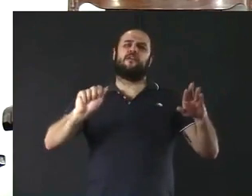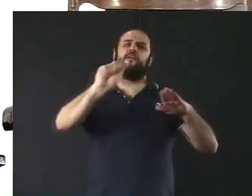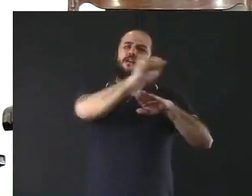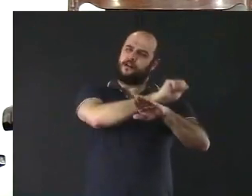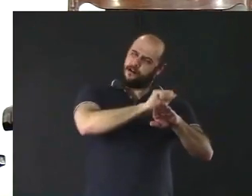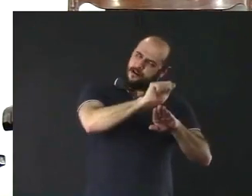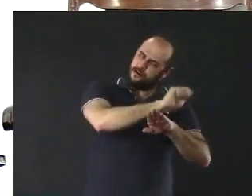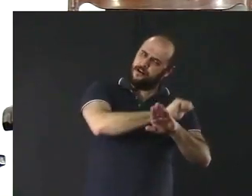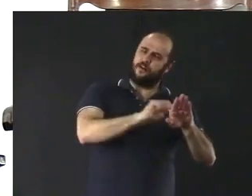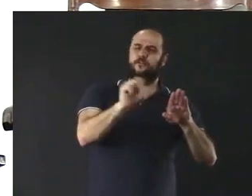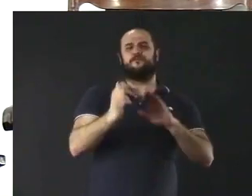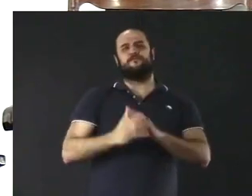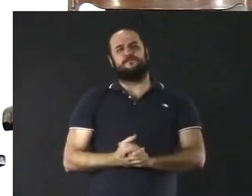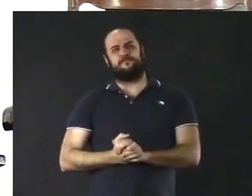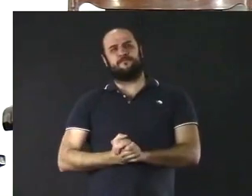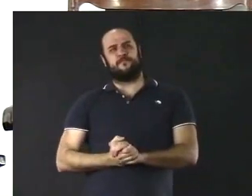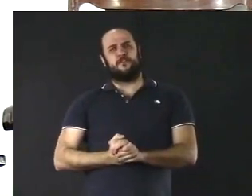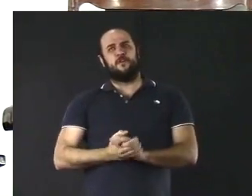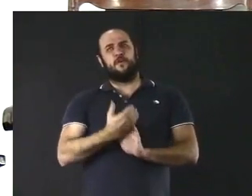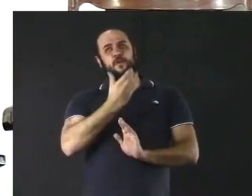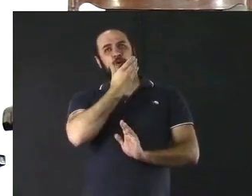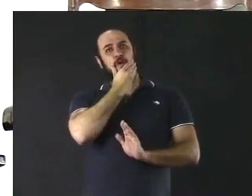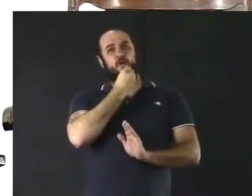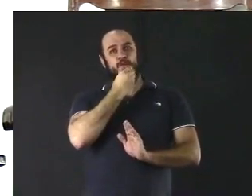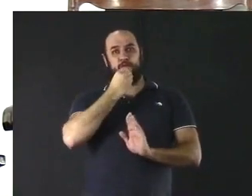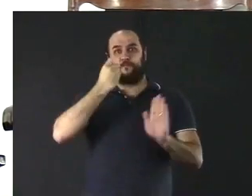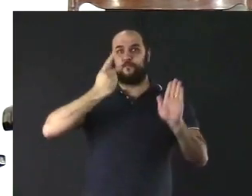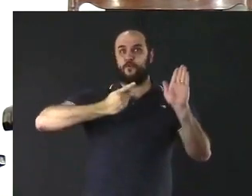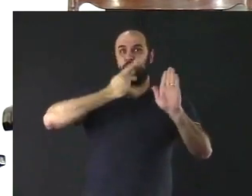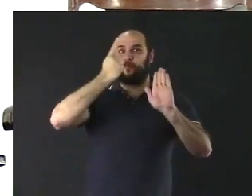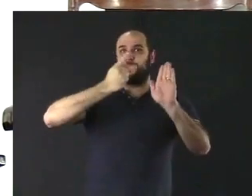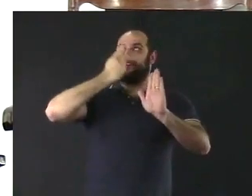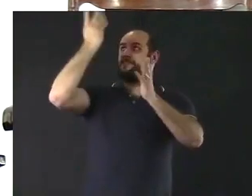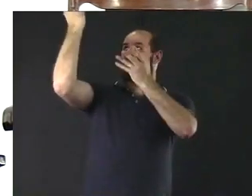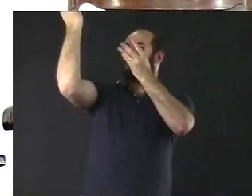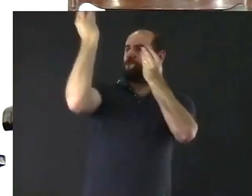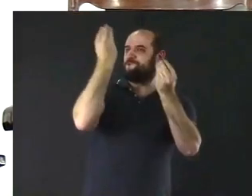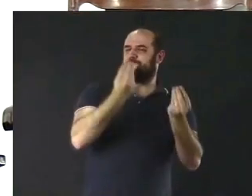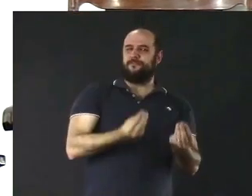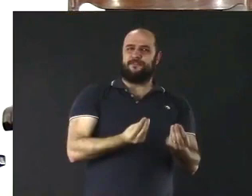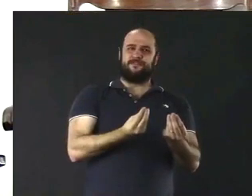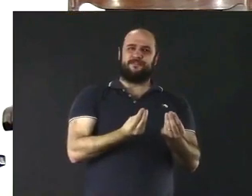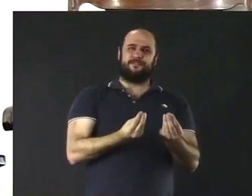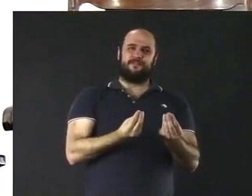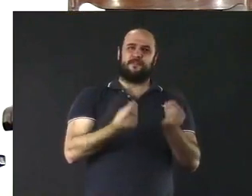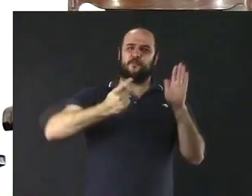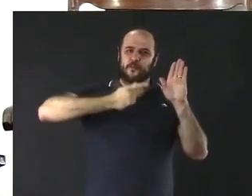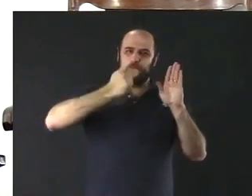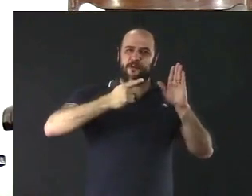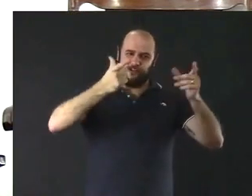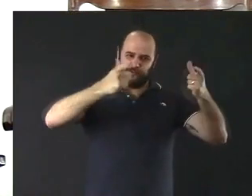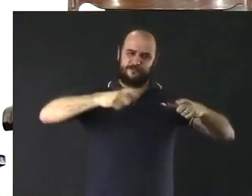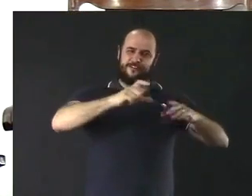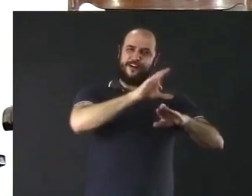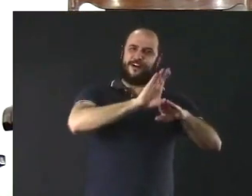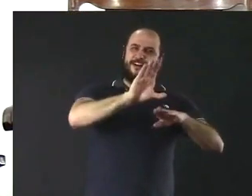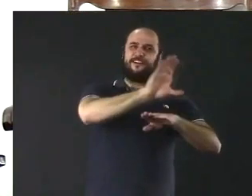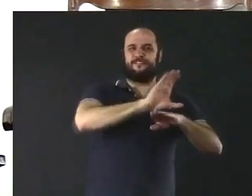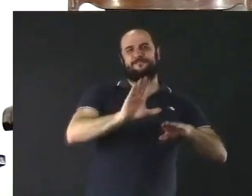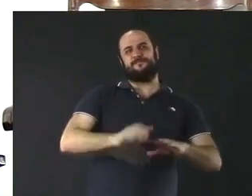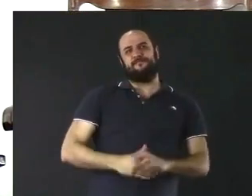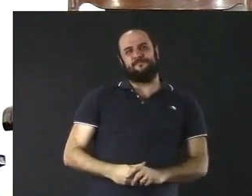Abraão, que recebeu a promessa da terra prometida. Ele